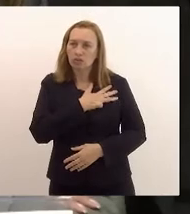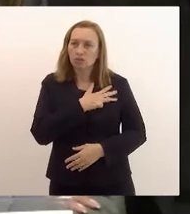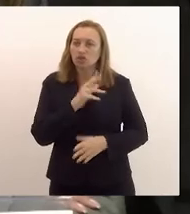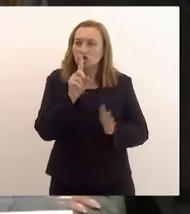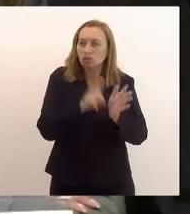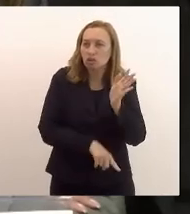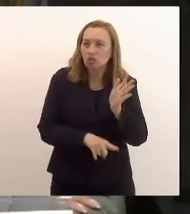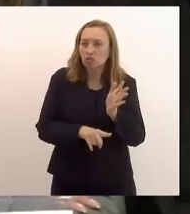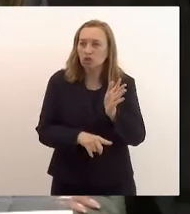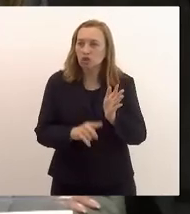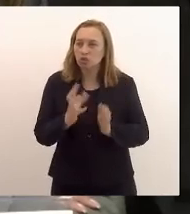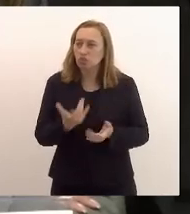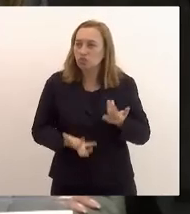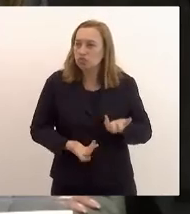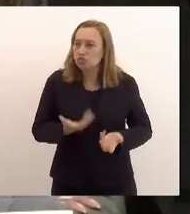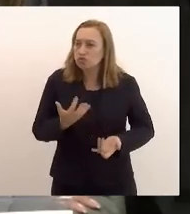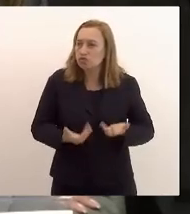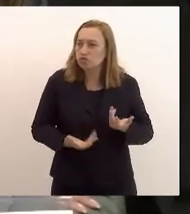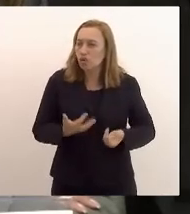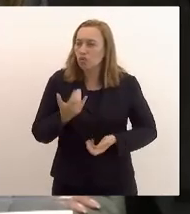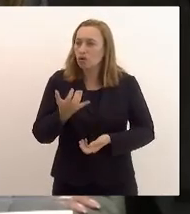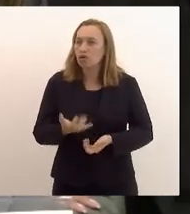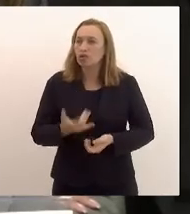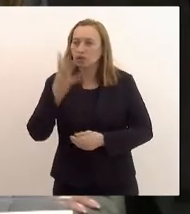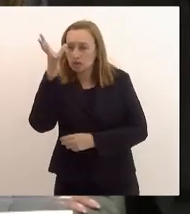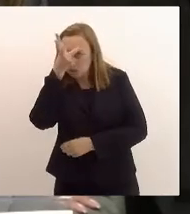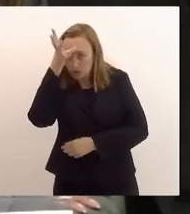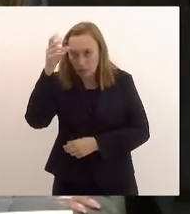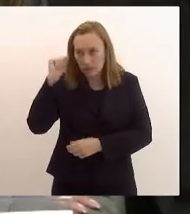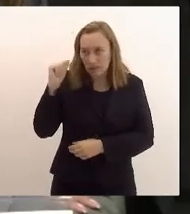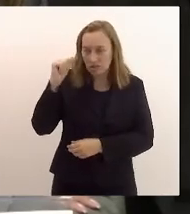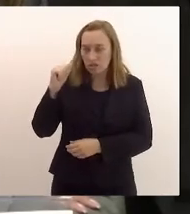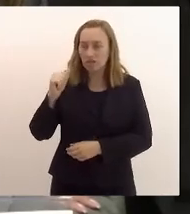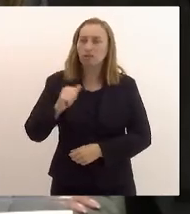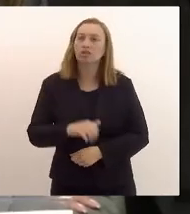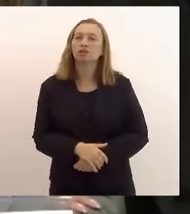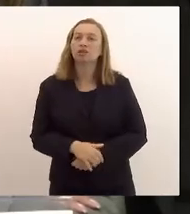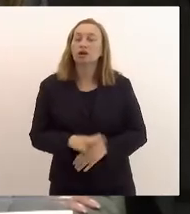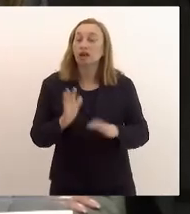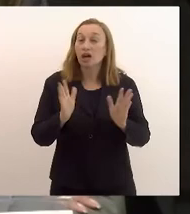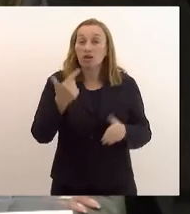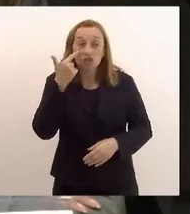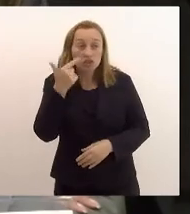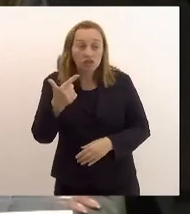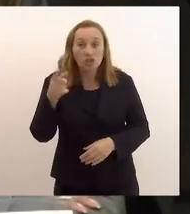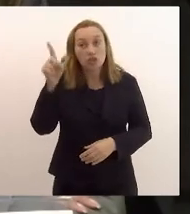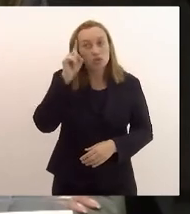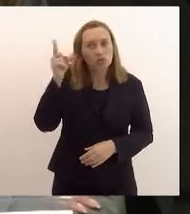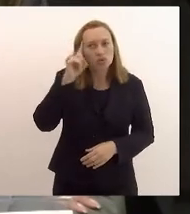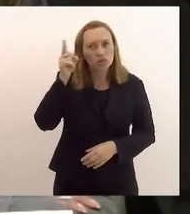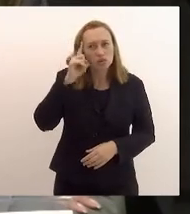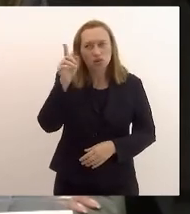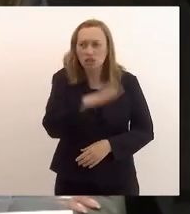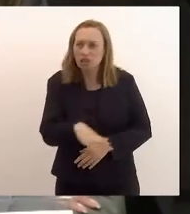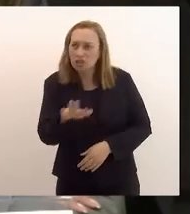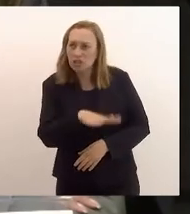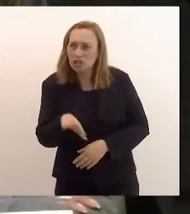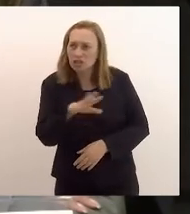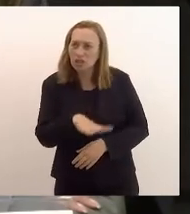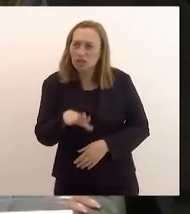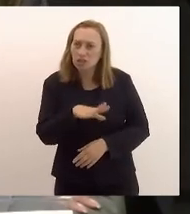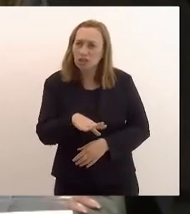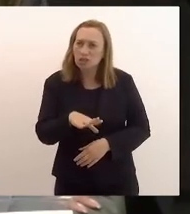defendemos os povos indígenas e marcamos 4 milhões de hectares e agora a gente vê todo dia crianças é a